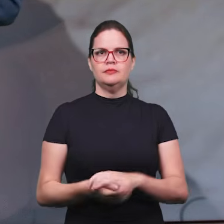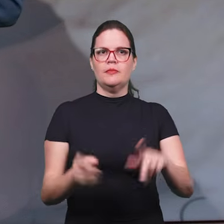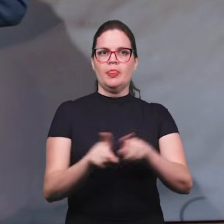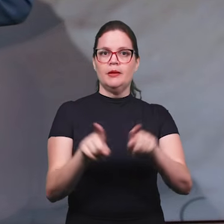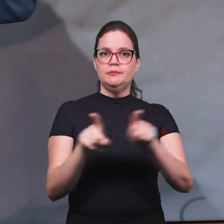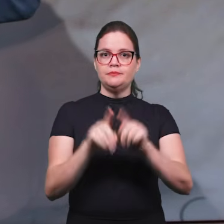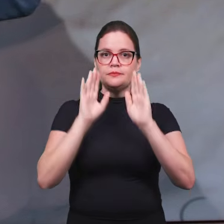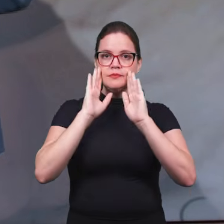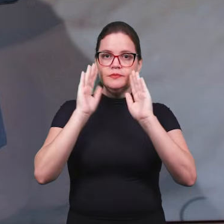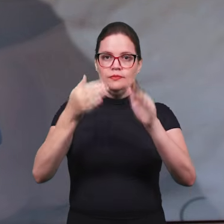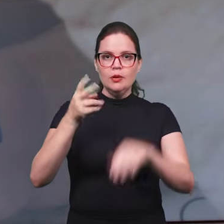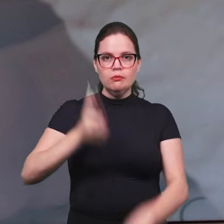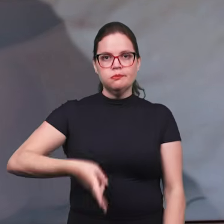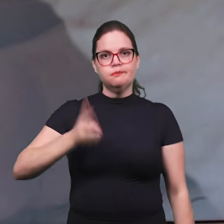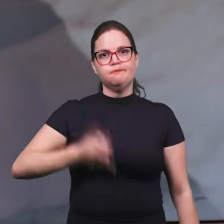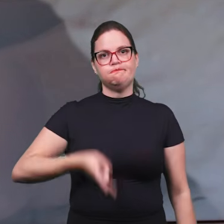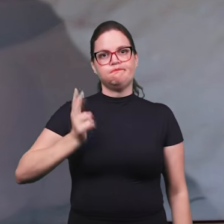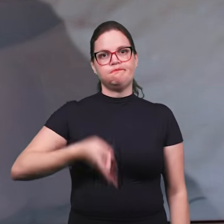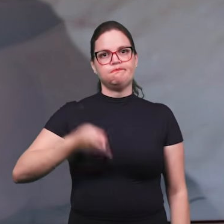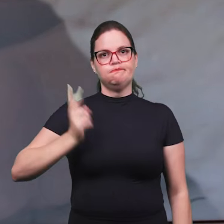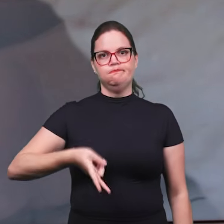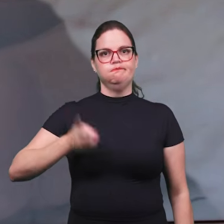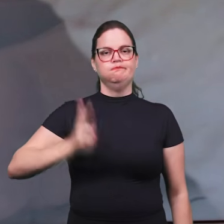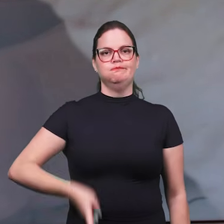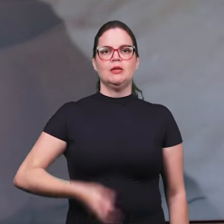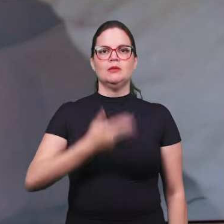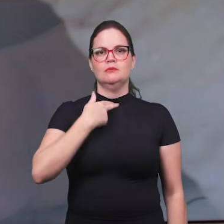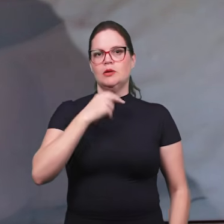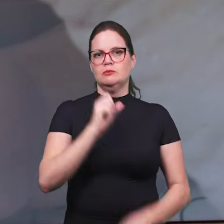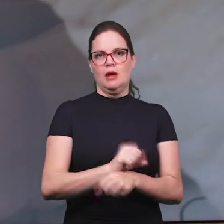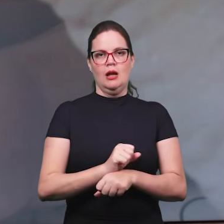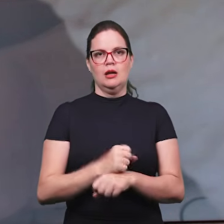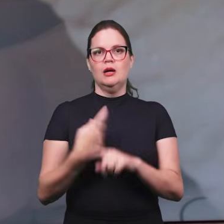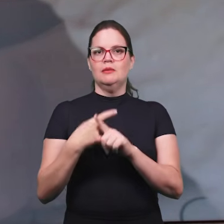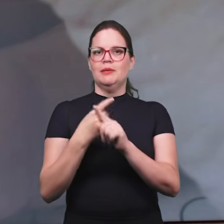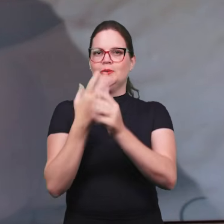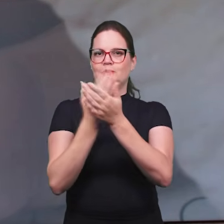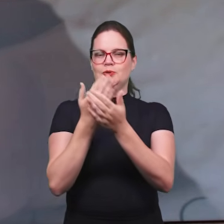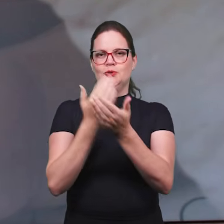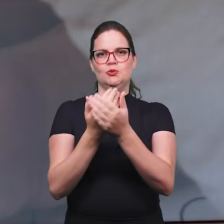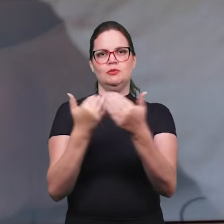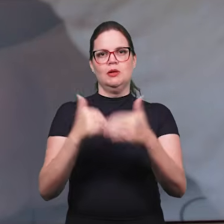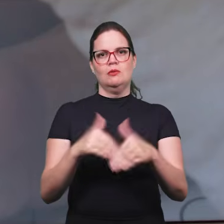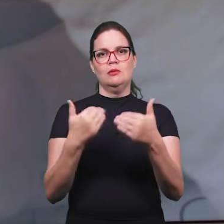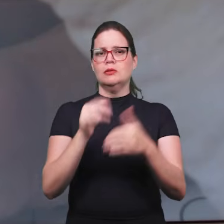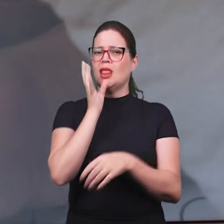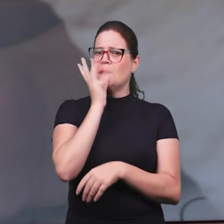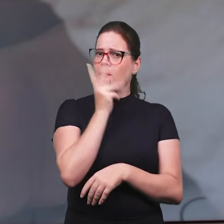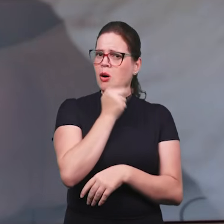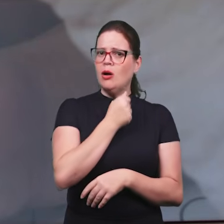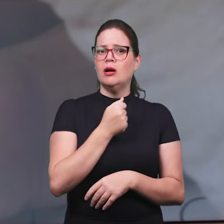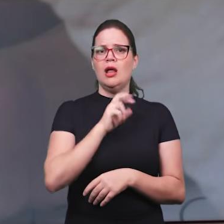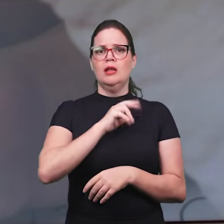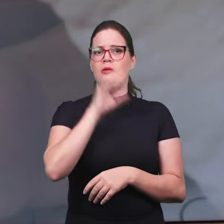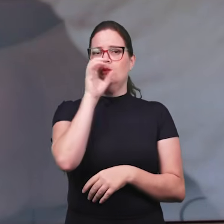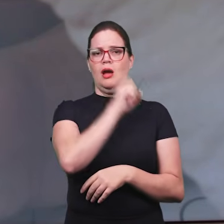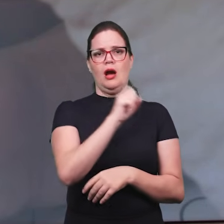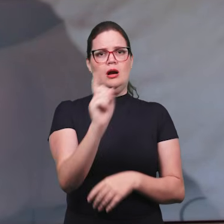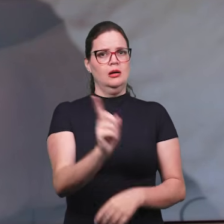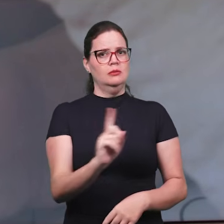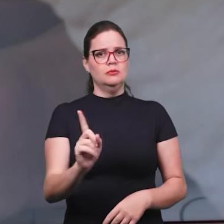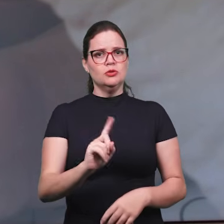Focar em constância. A gente fala muito sobre isso aqui. O estudo para concurso é um projeto de médio e longo